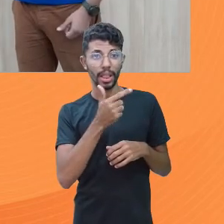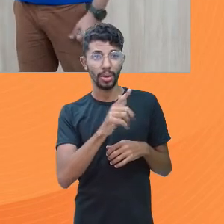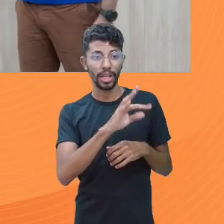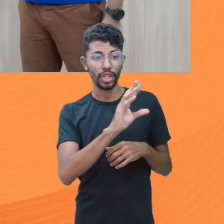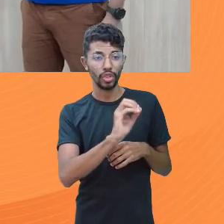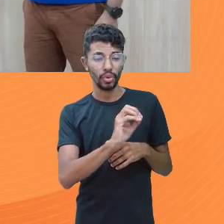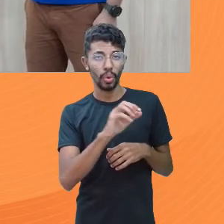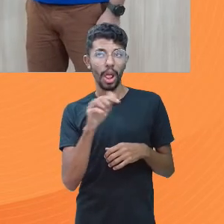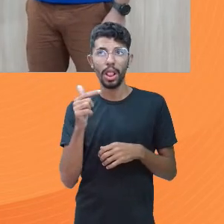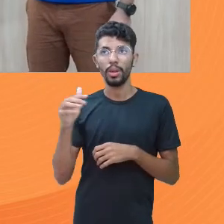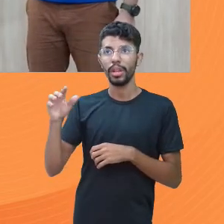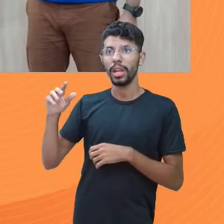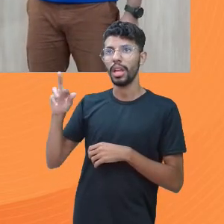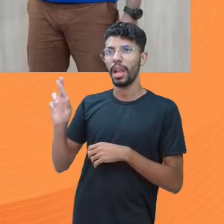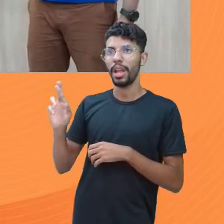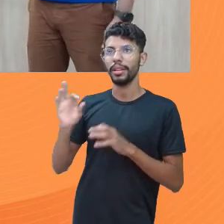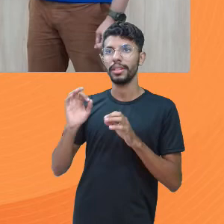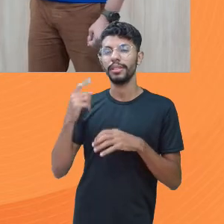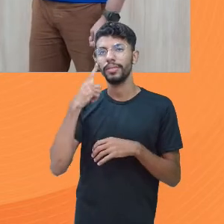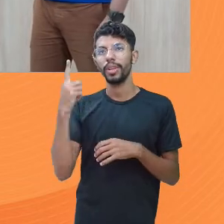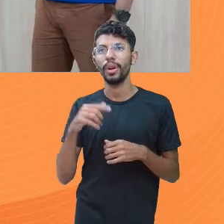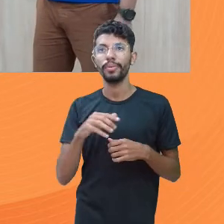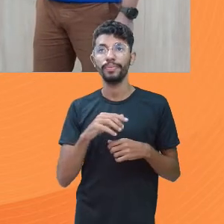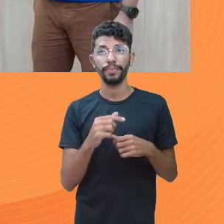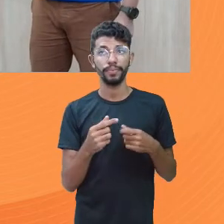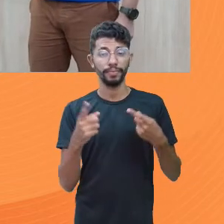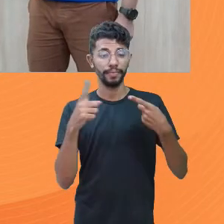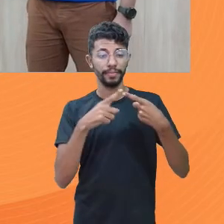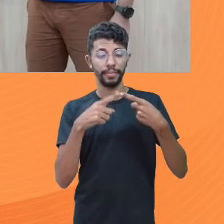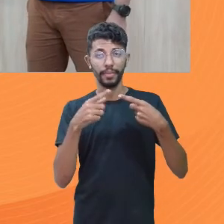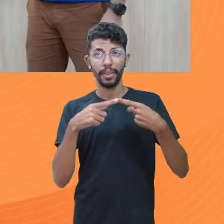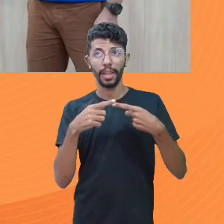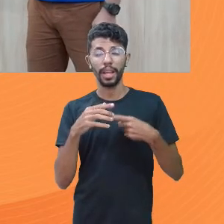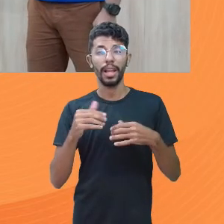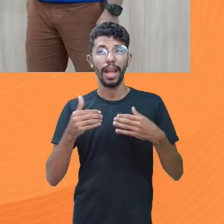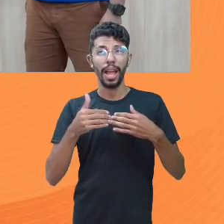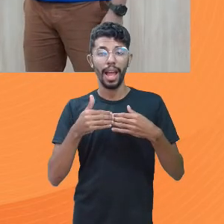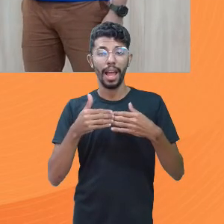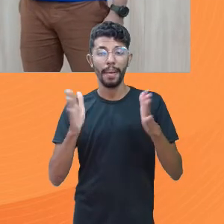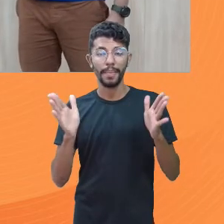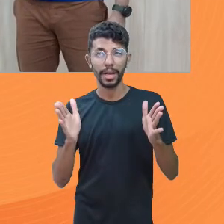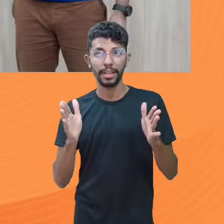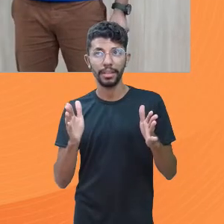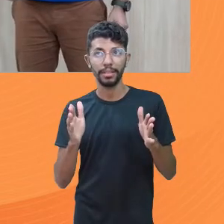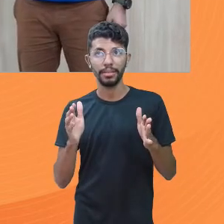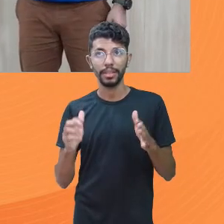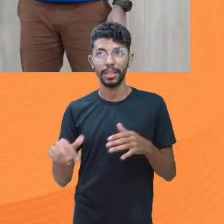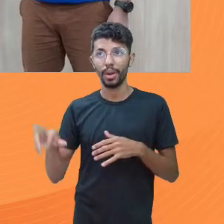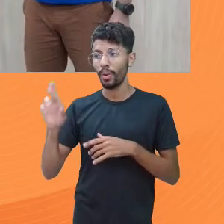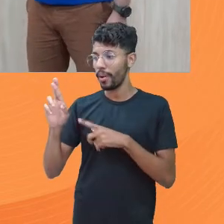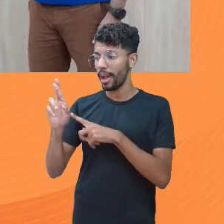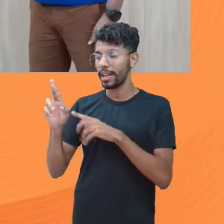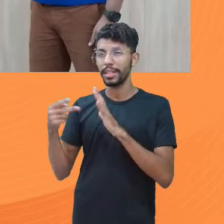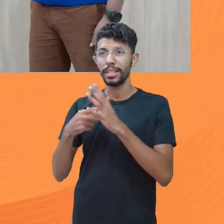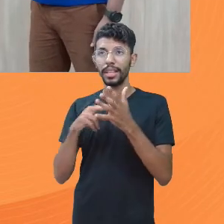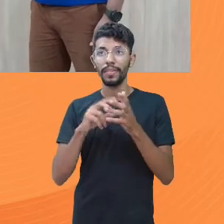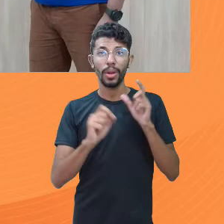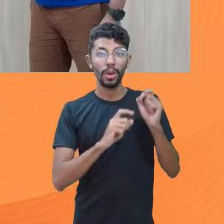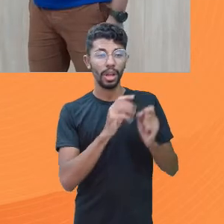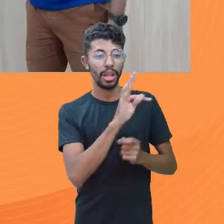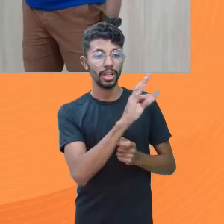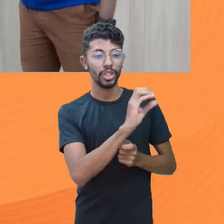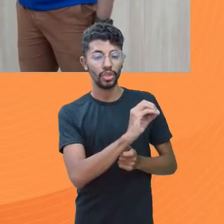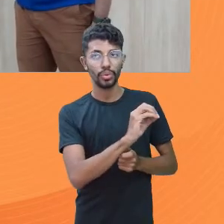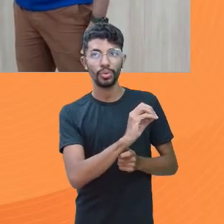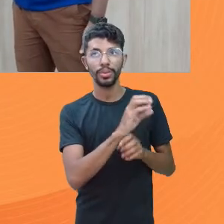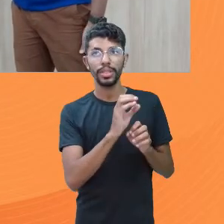To open vai significar o quê? Abrir. Então, esse Rzinho no final do verbo é exatamente o to. Se eu tiro o R,